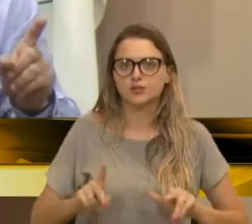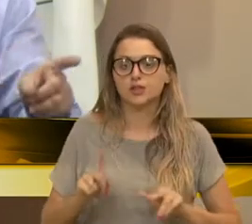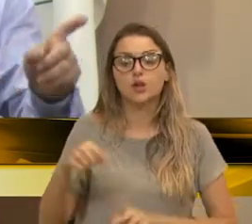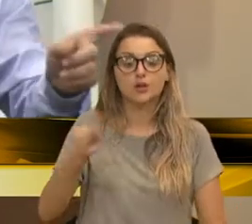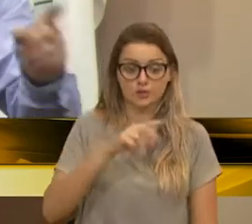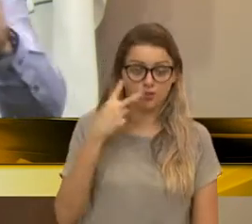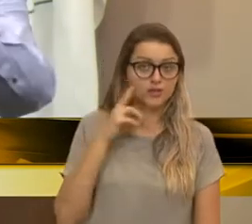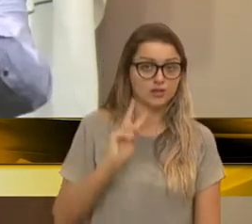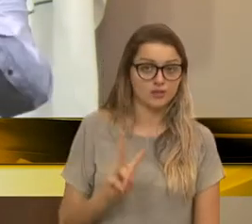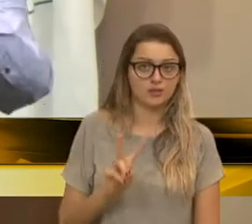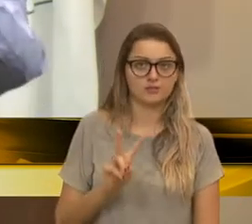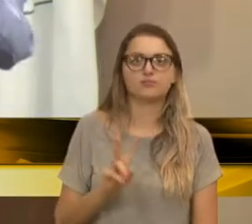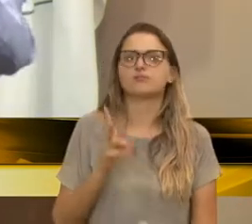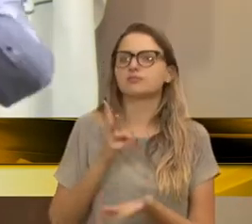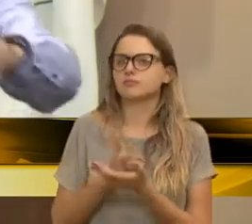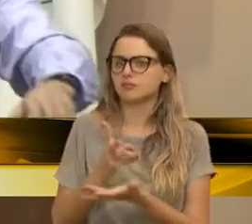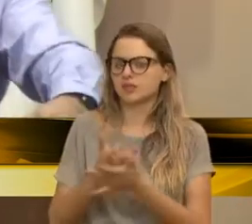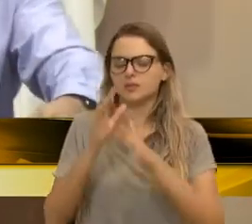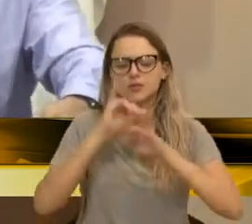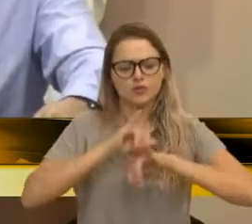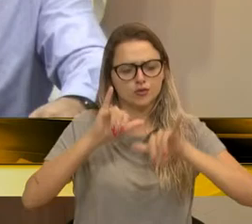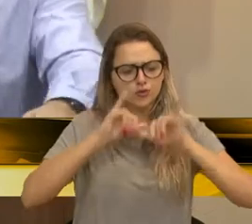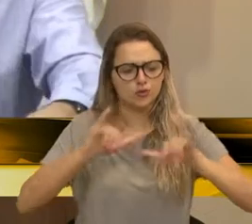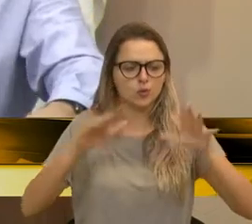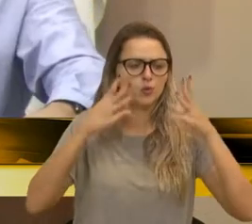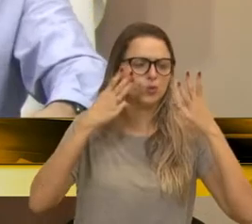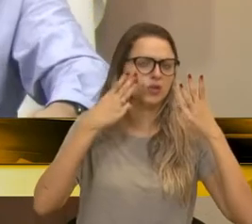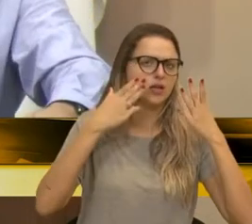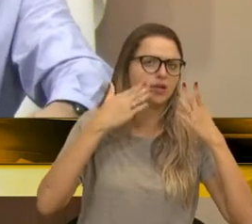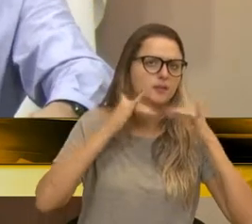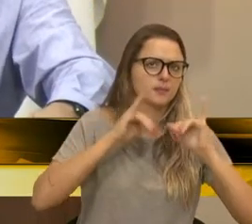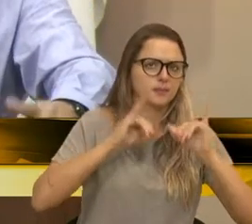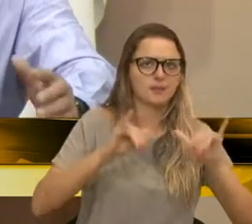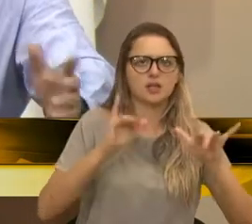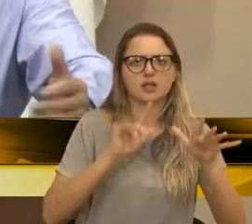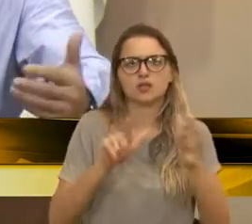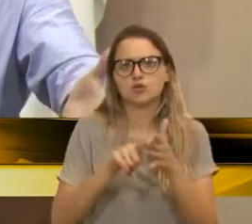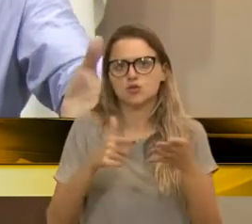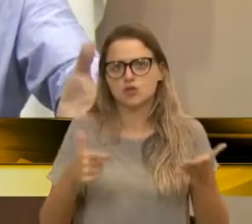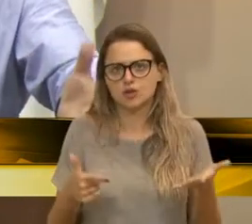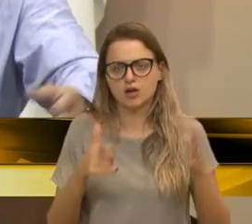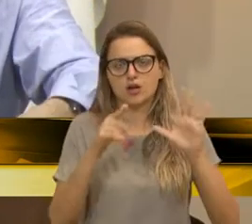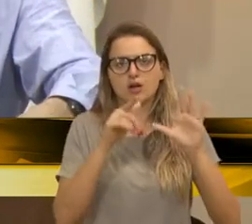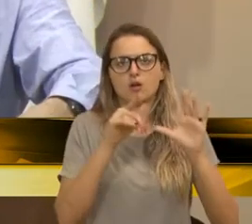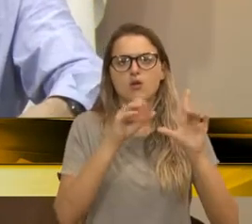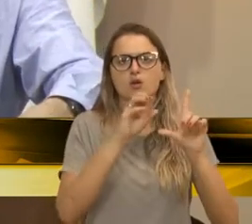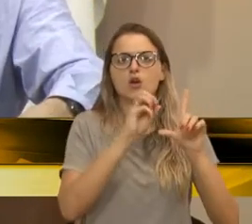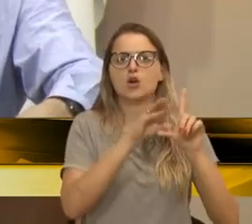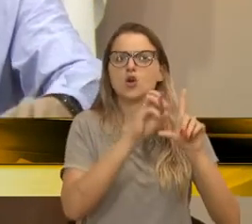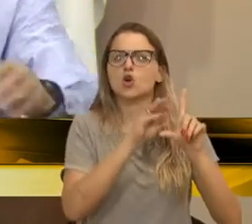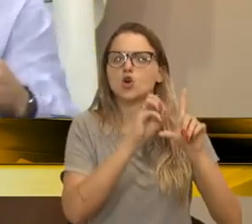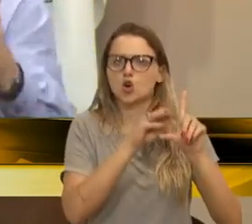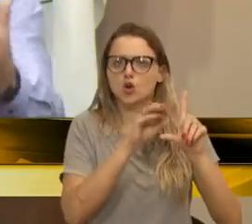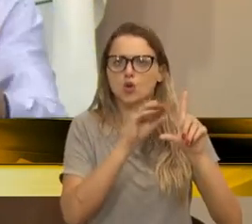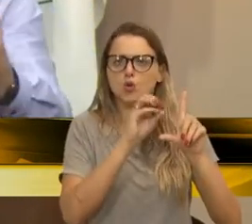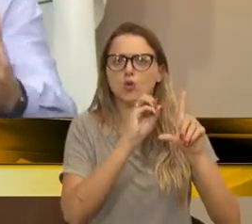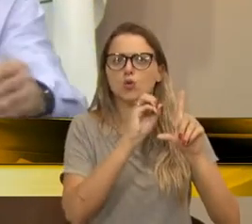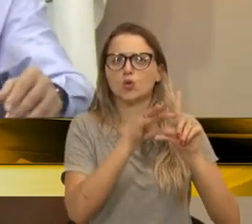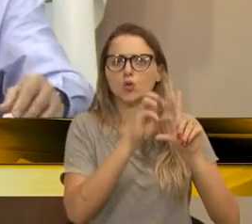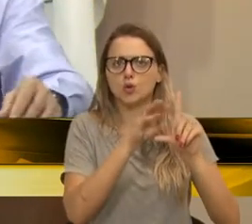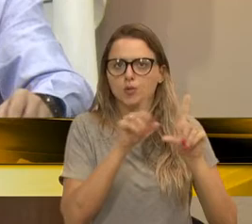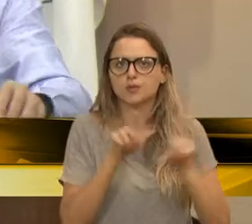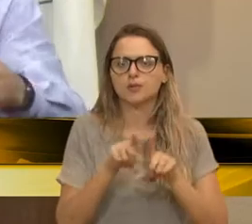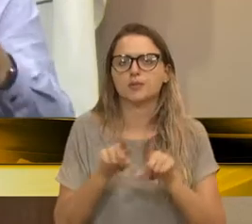a todo momento tem na imprensa, enfim, no Jornal Nacional, enfim, outros meios de comunicação, a pressa que